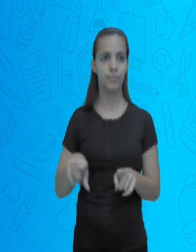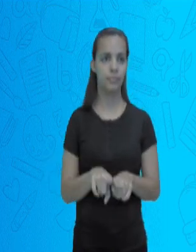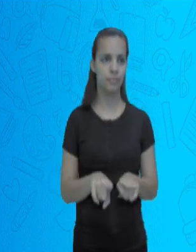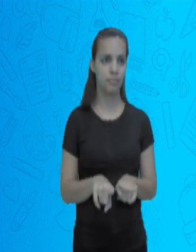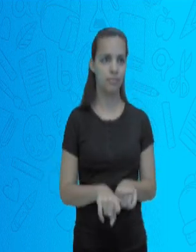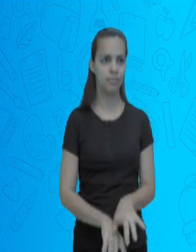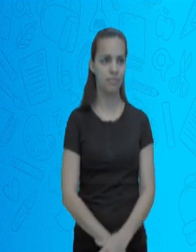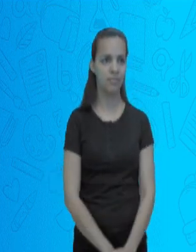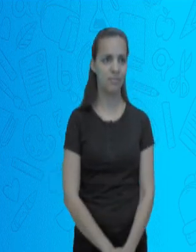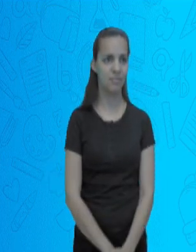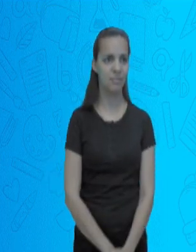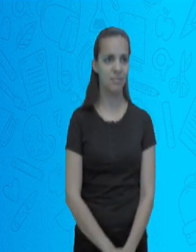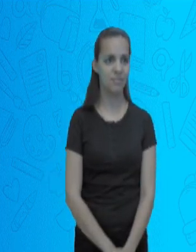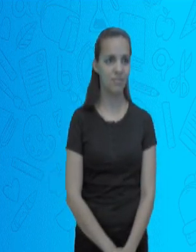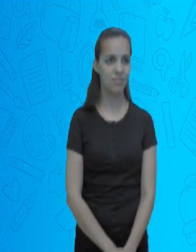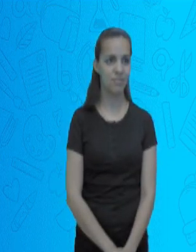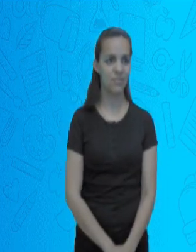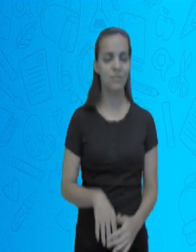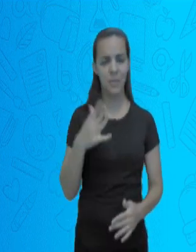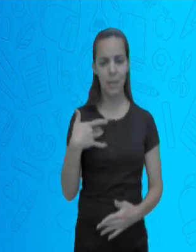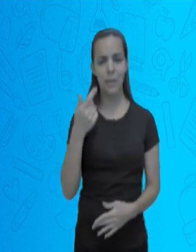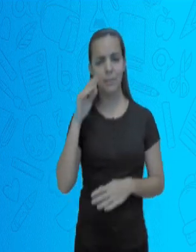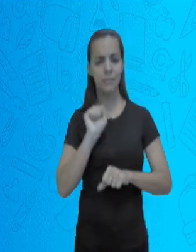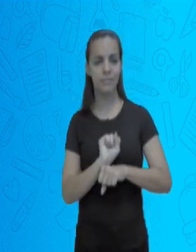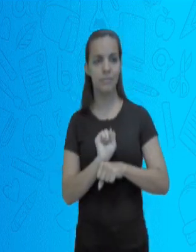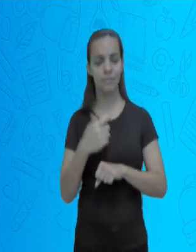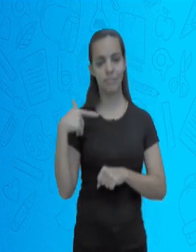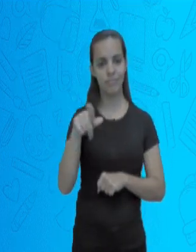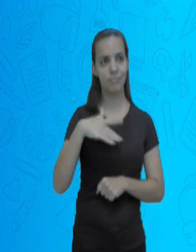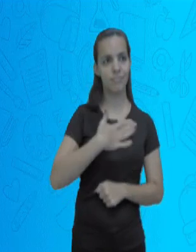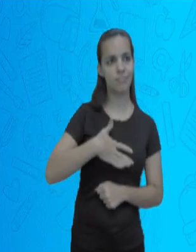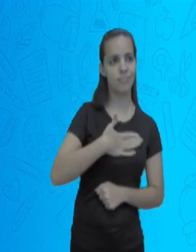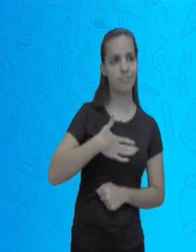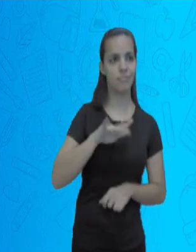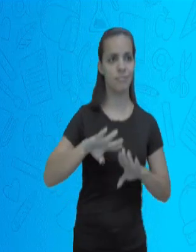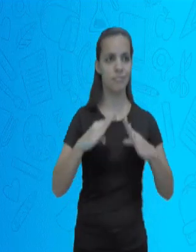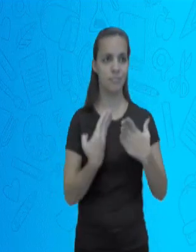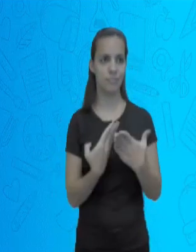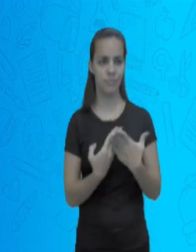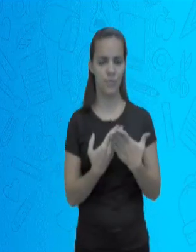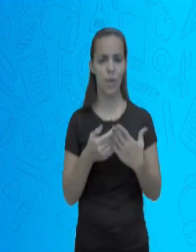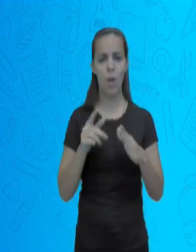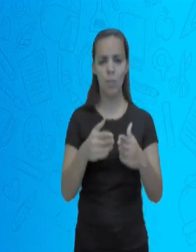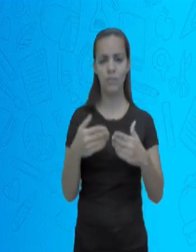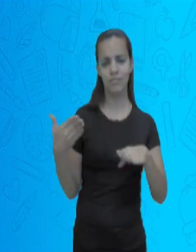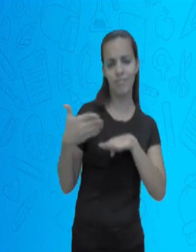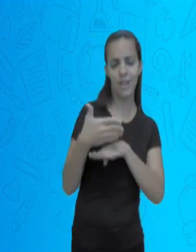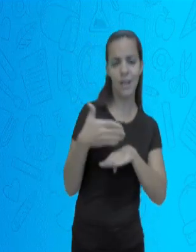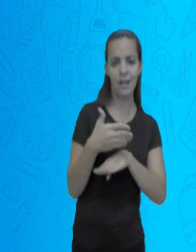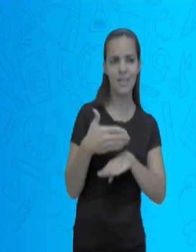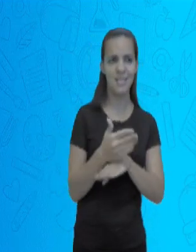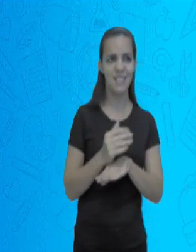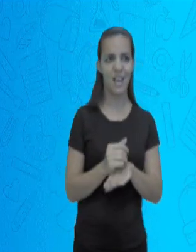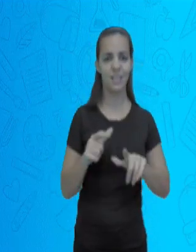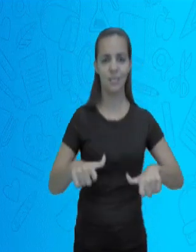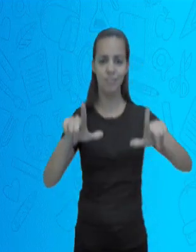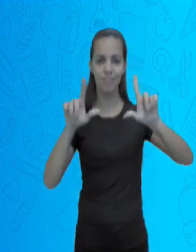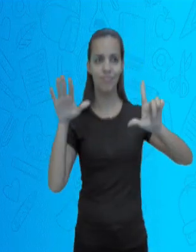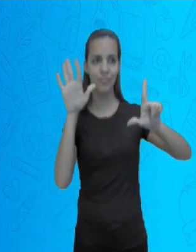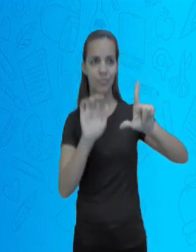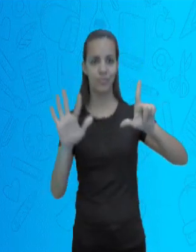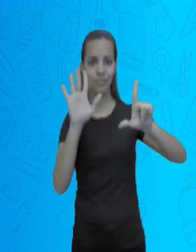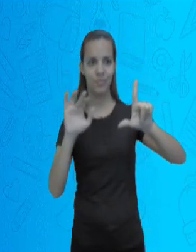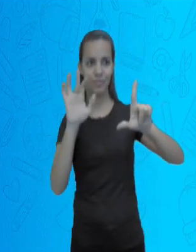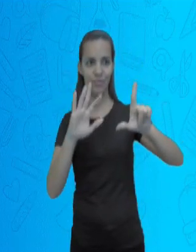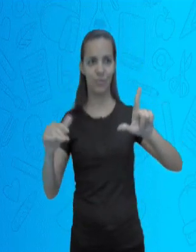Espero que vocês tenham gostado desta aula. E para acessar a nossa plataforma SMED GV, basta apontar a câmera